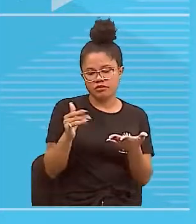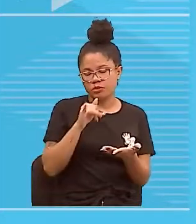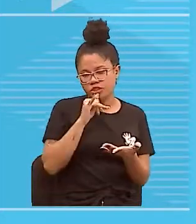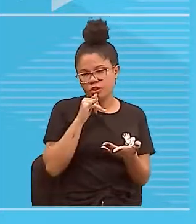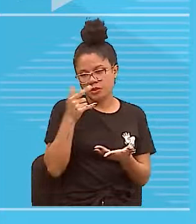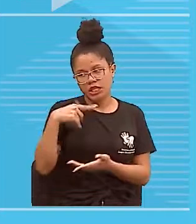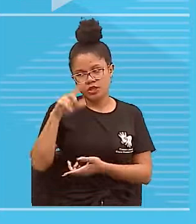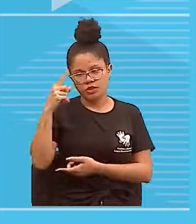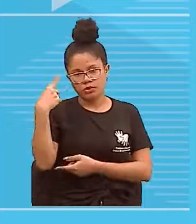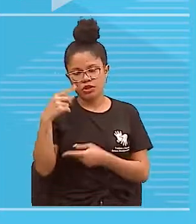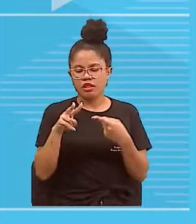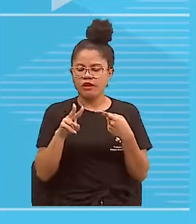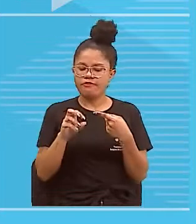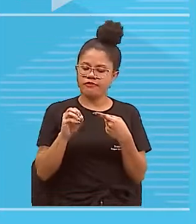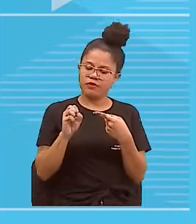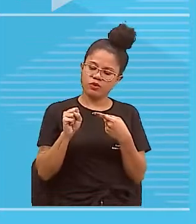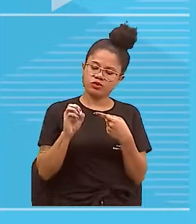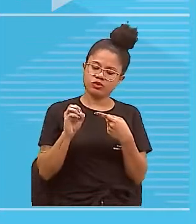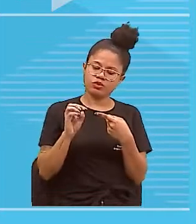e